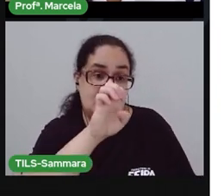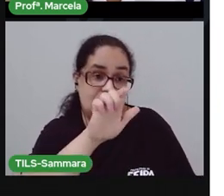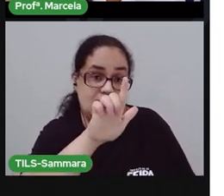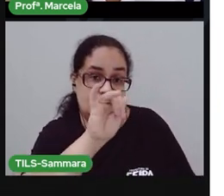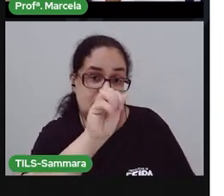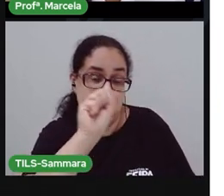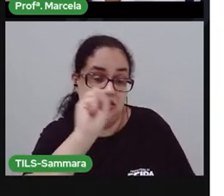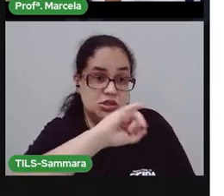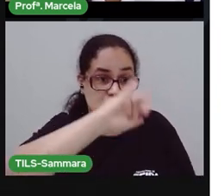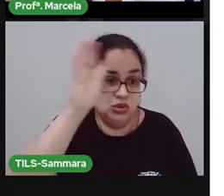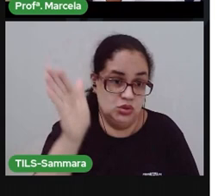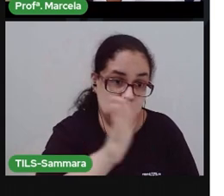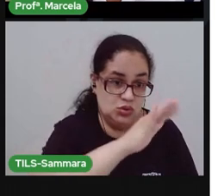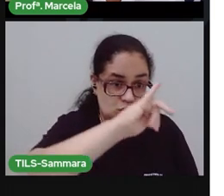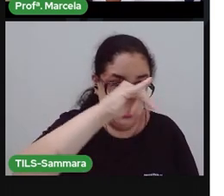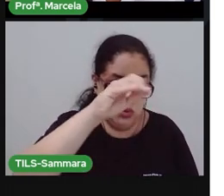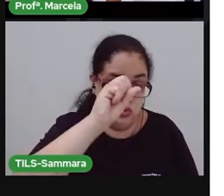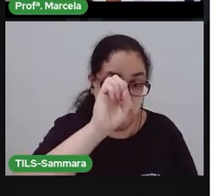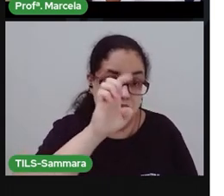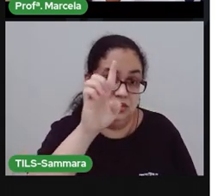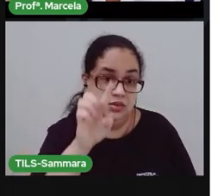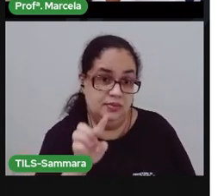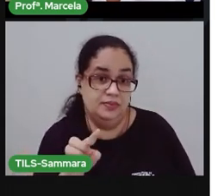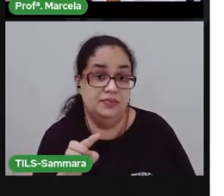Elias José.